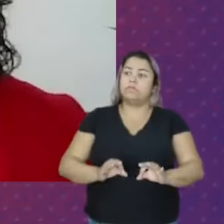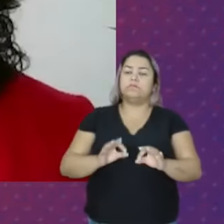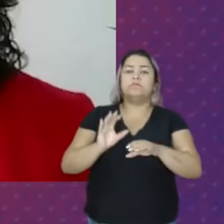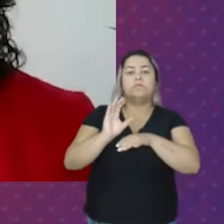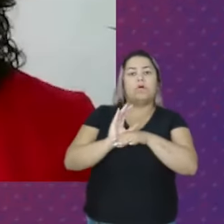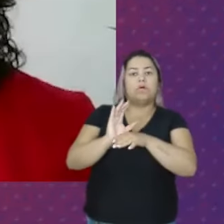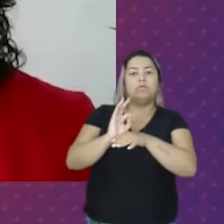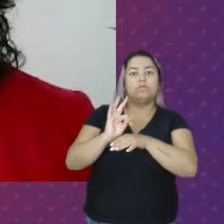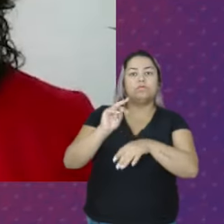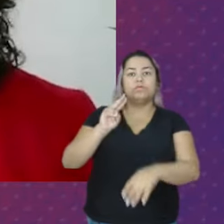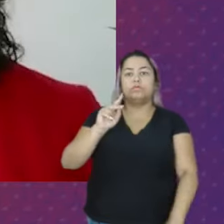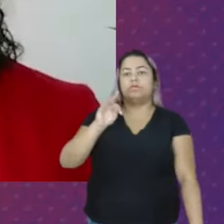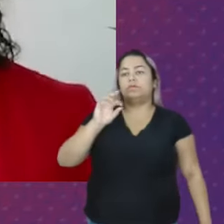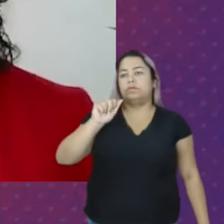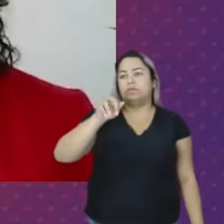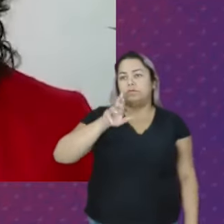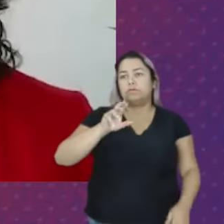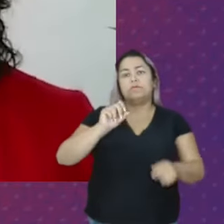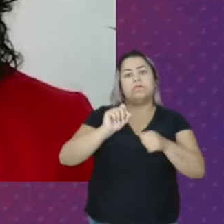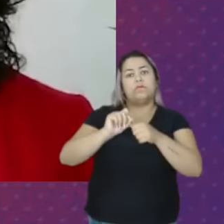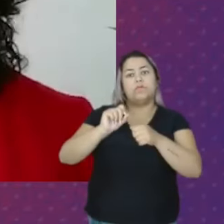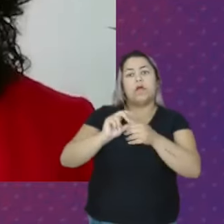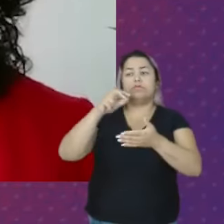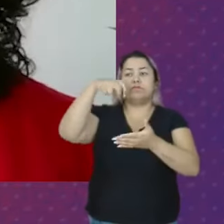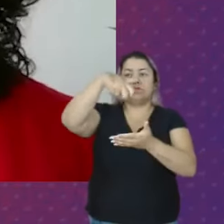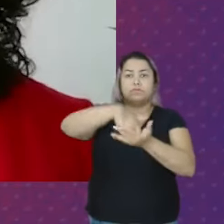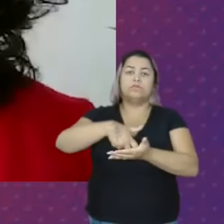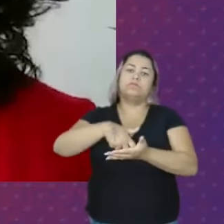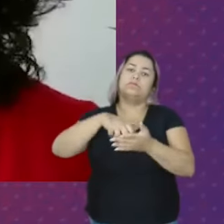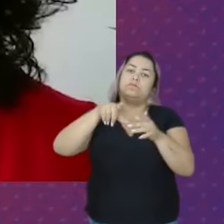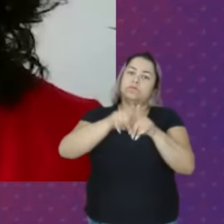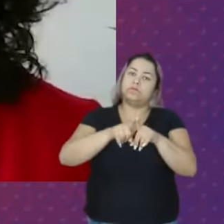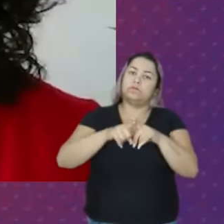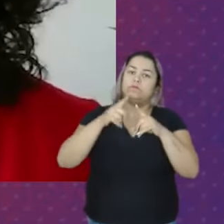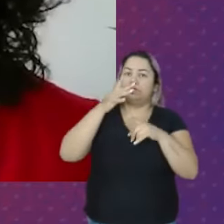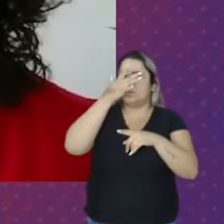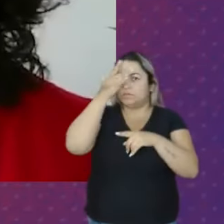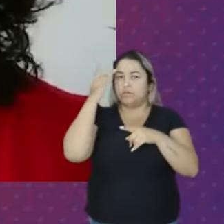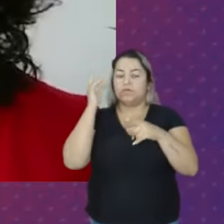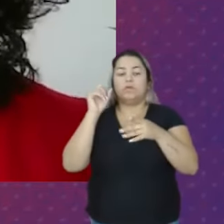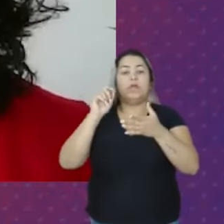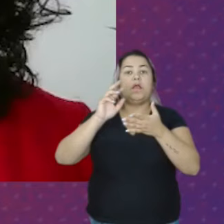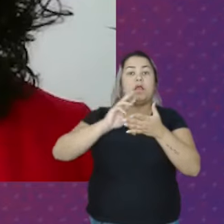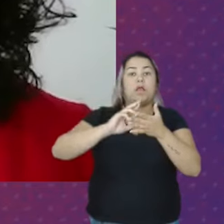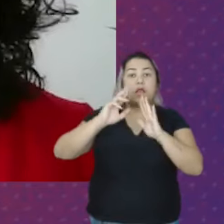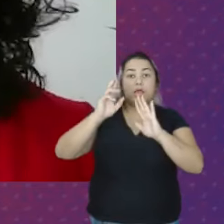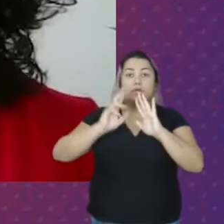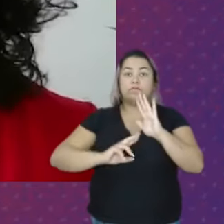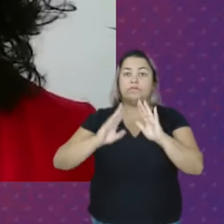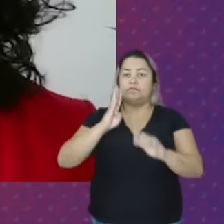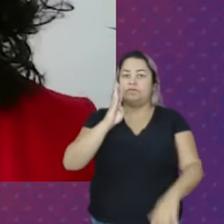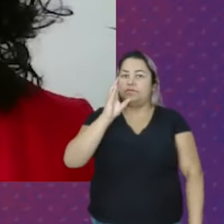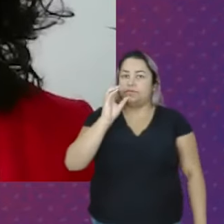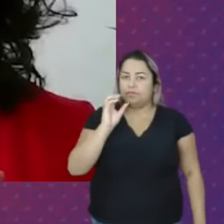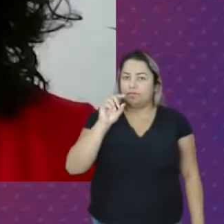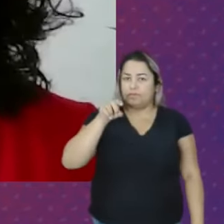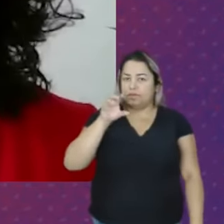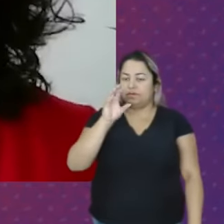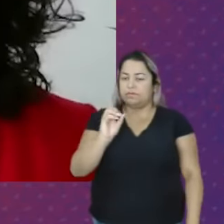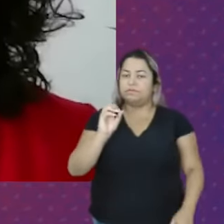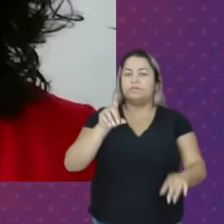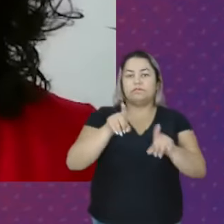Conselho Tutelar, por exemplo, fazer a punição do agressor, registrar um boletim de ocorrência, né? Isso